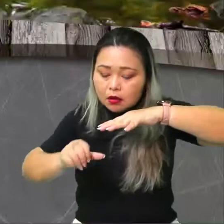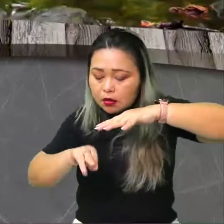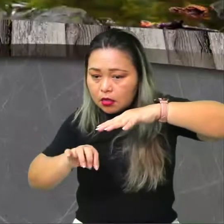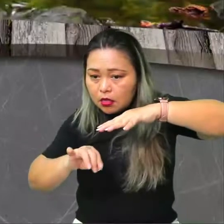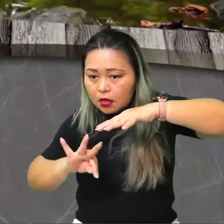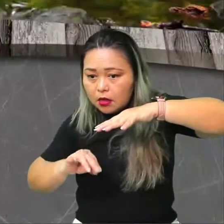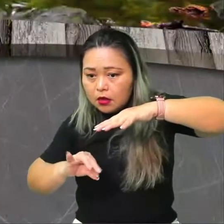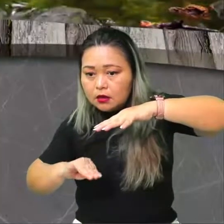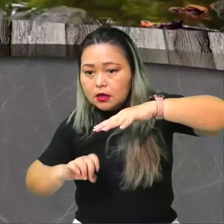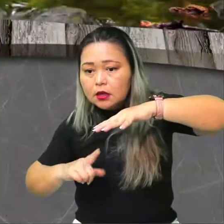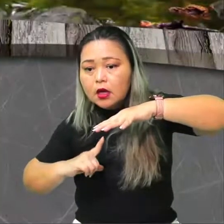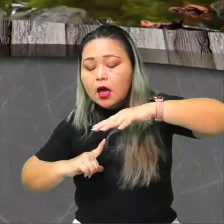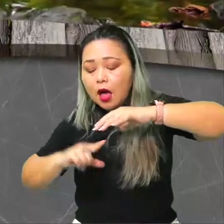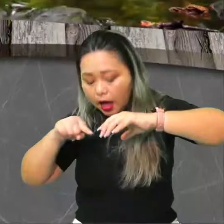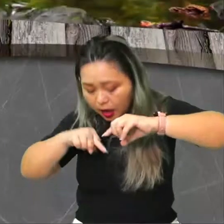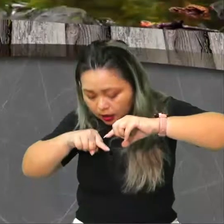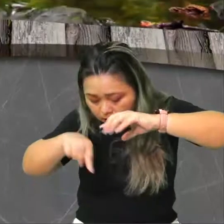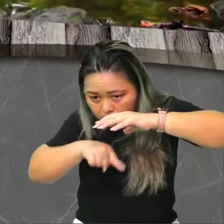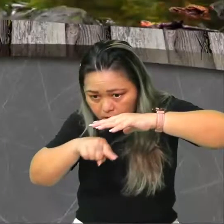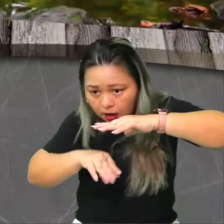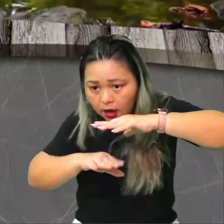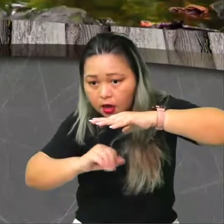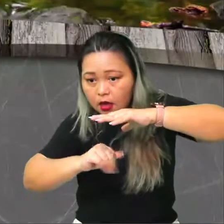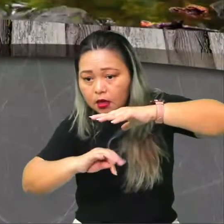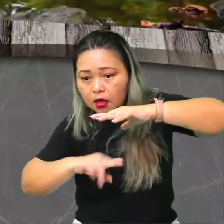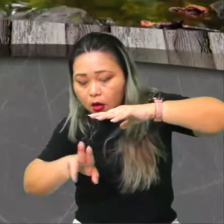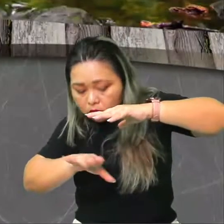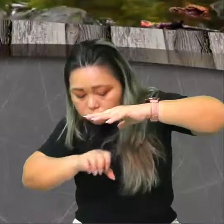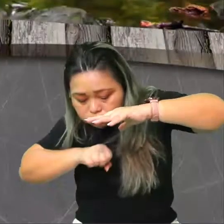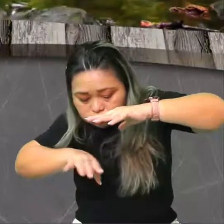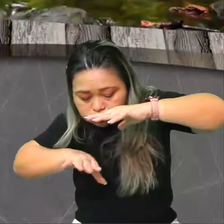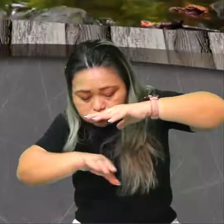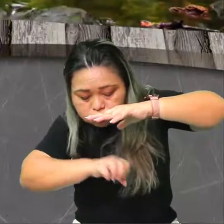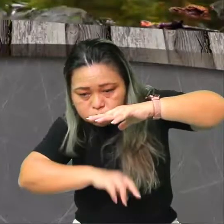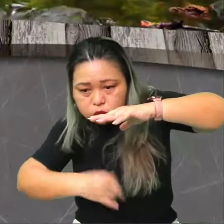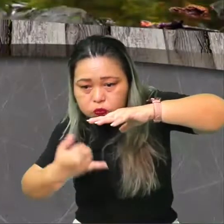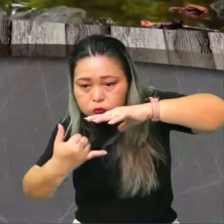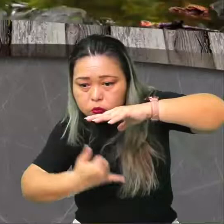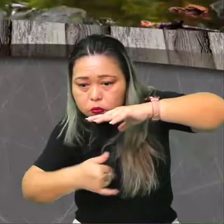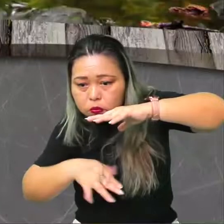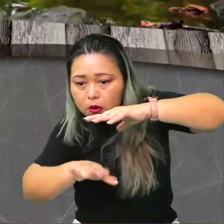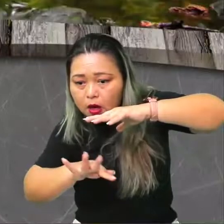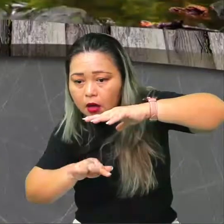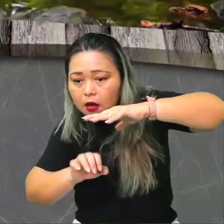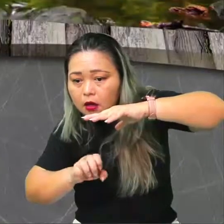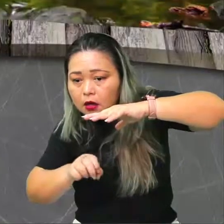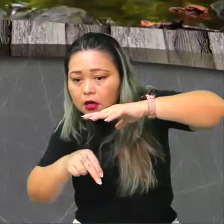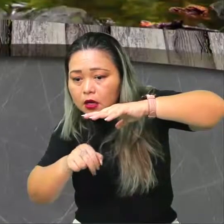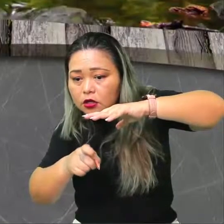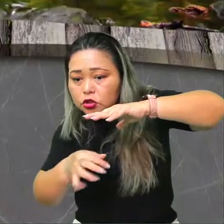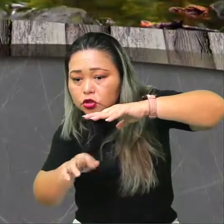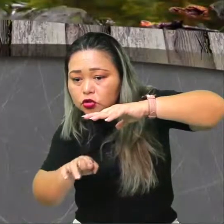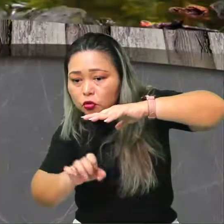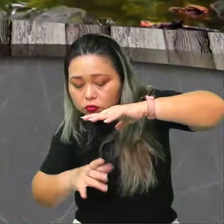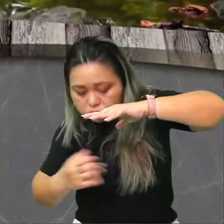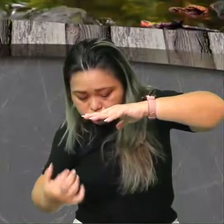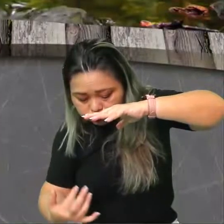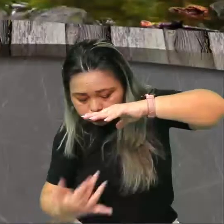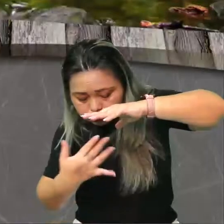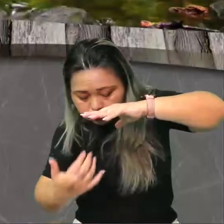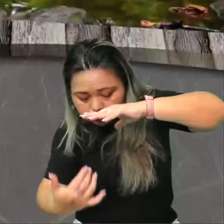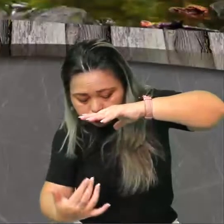bactérias presentes ali foram utilizando o enxofre, foram utilizando o ferro, né, as substâncias sulfurosas que estavam sendo